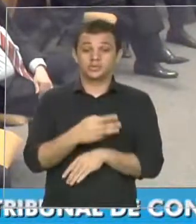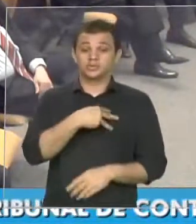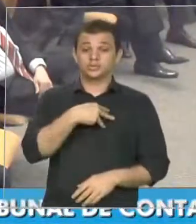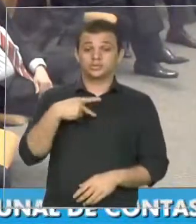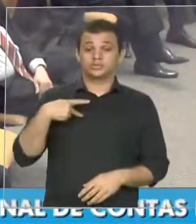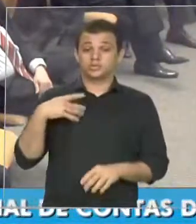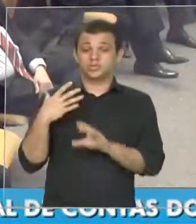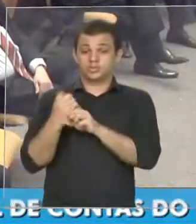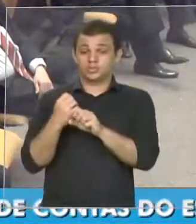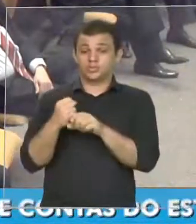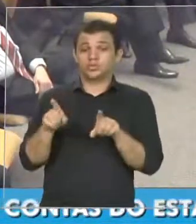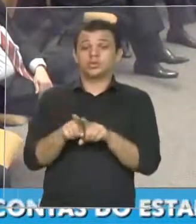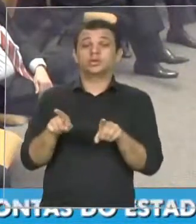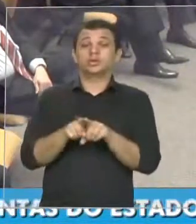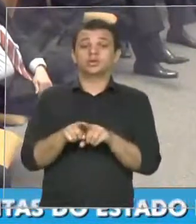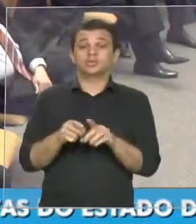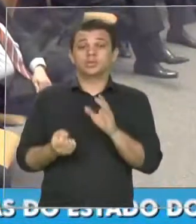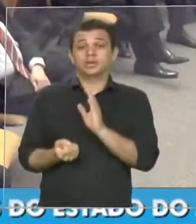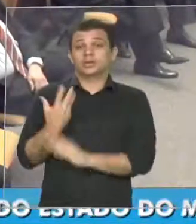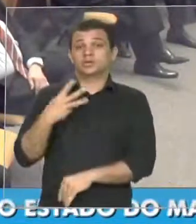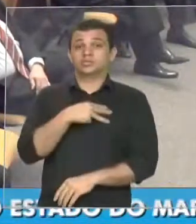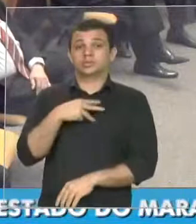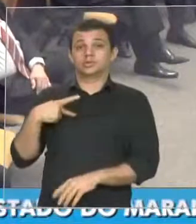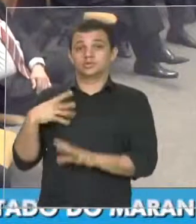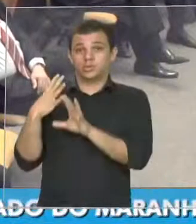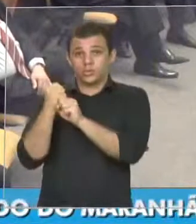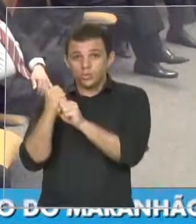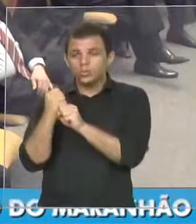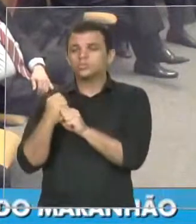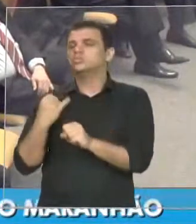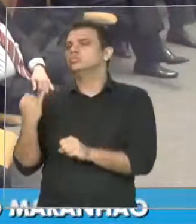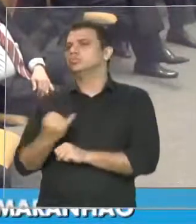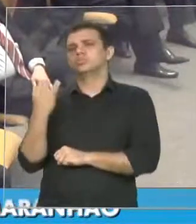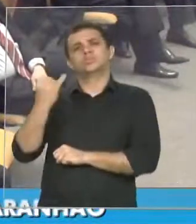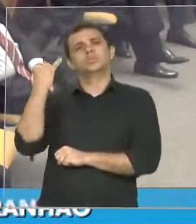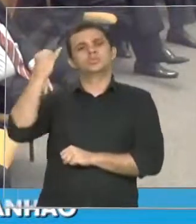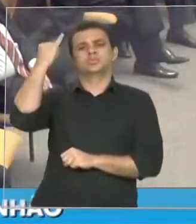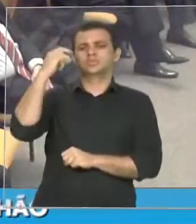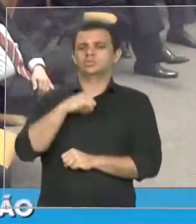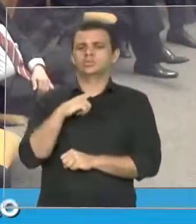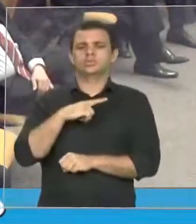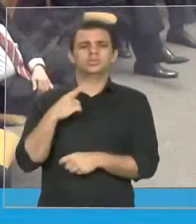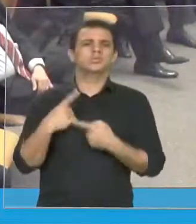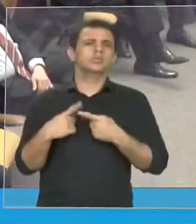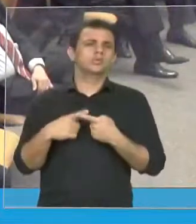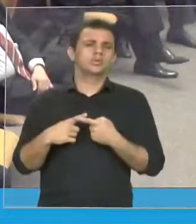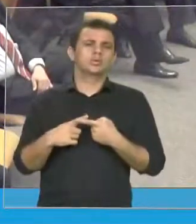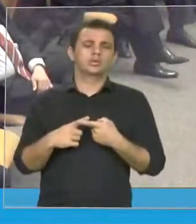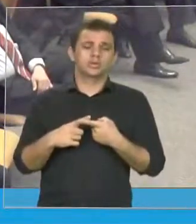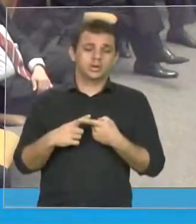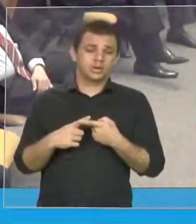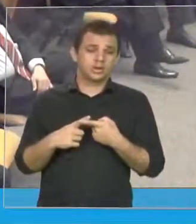e a criação do Ministério Público de Contas também foi fundamental, foi